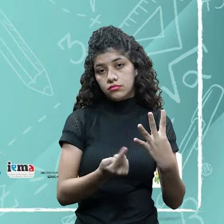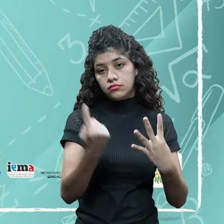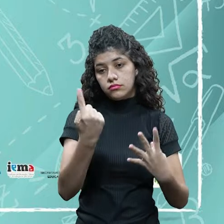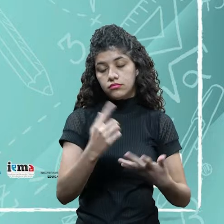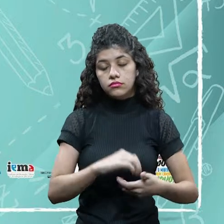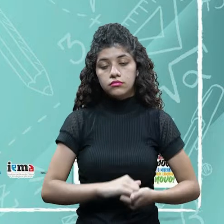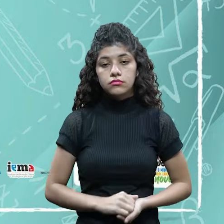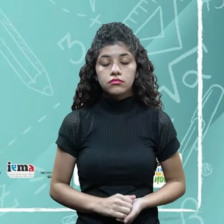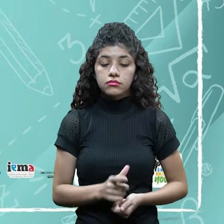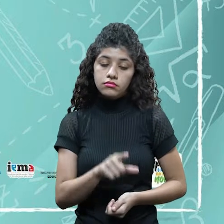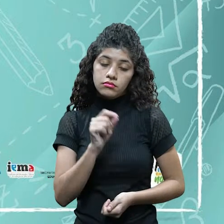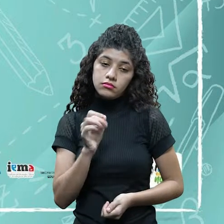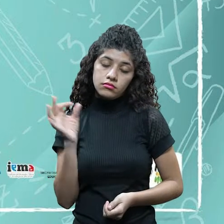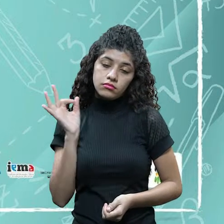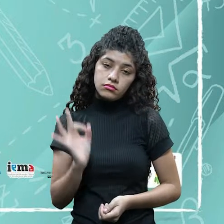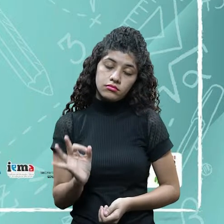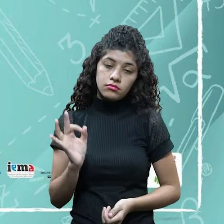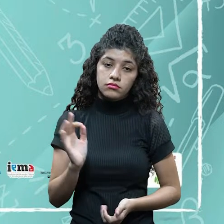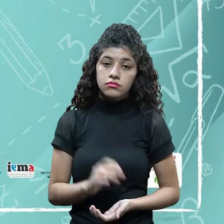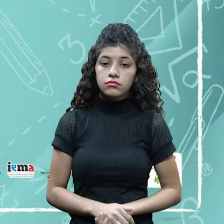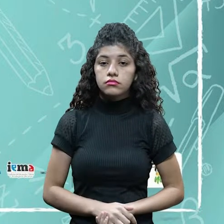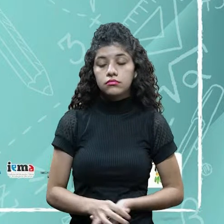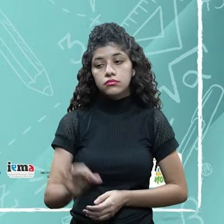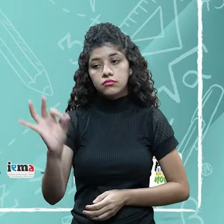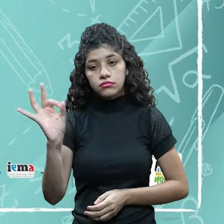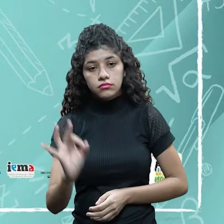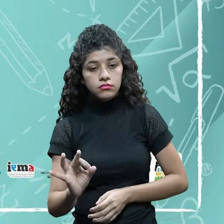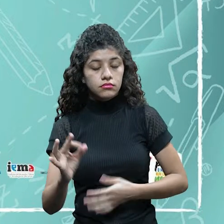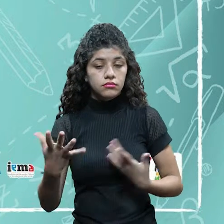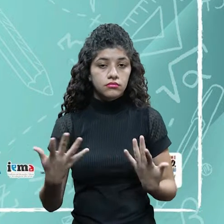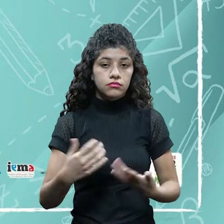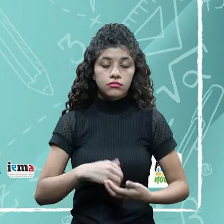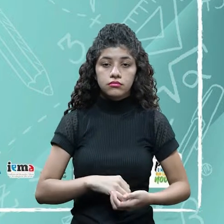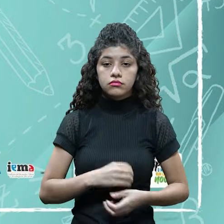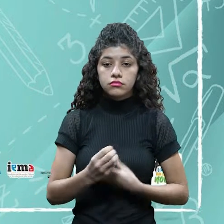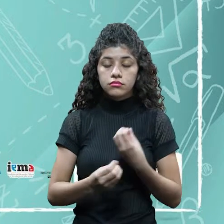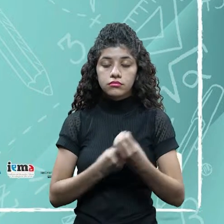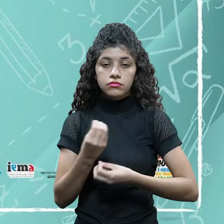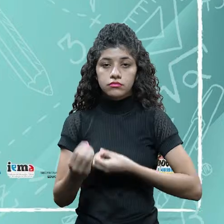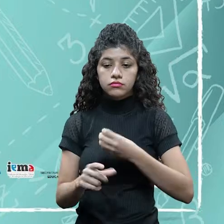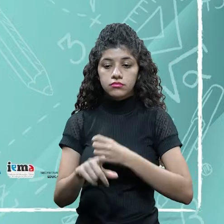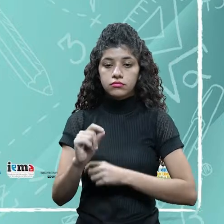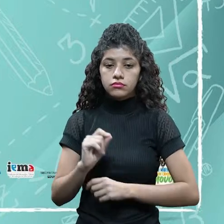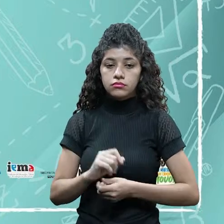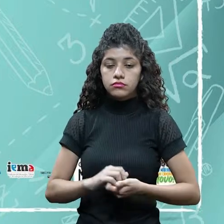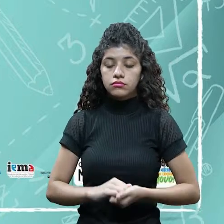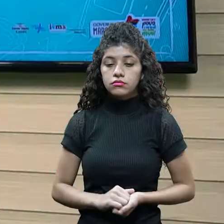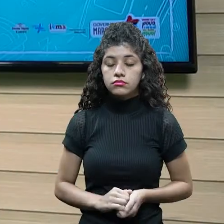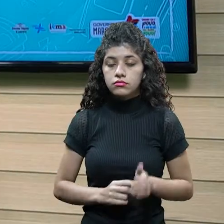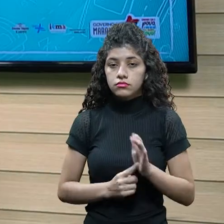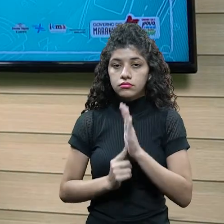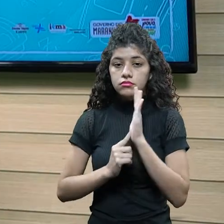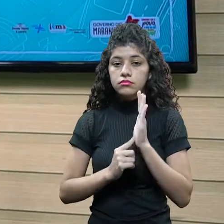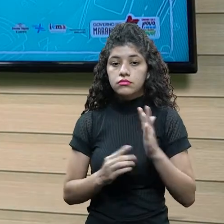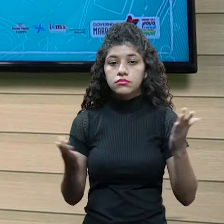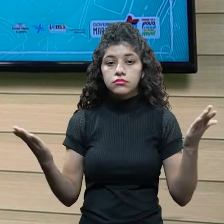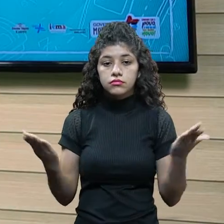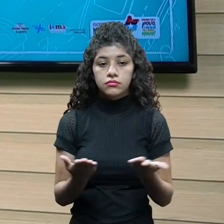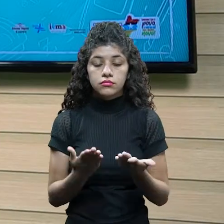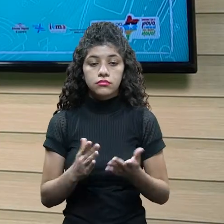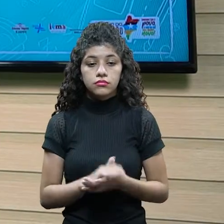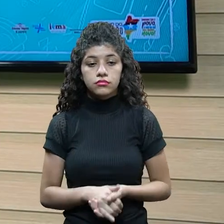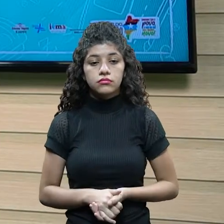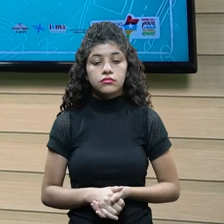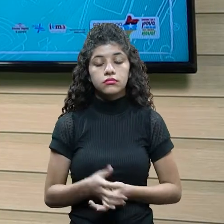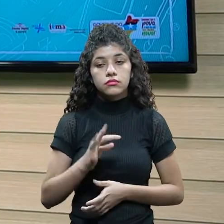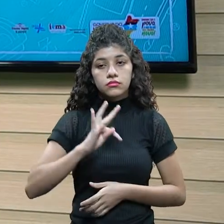4. E aí eu vou ver se eu vou deixar ela em fração, em porcentagem, né, como é que vai ser a situação que a questão está pedindo. E agora que eu já